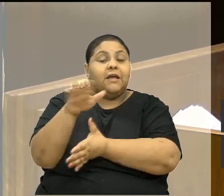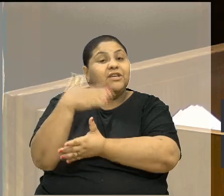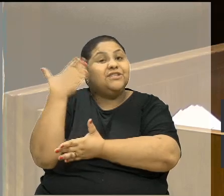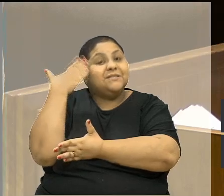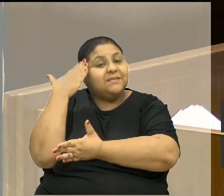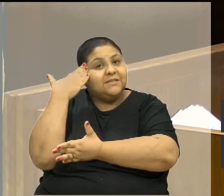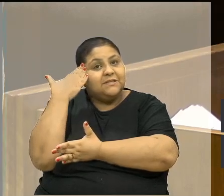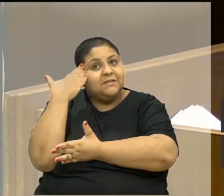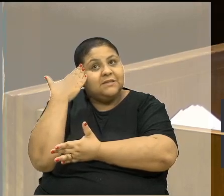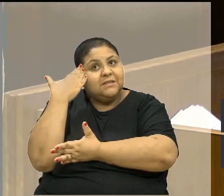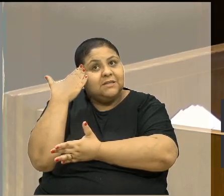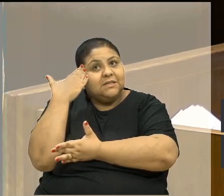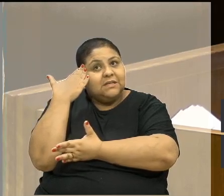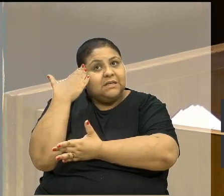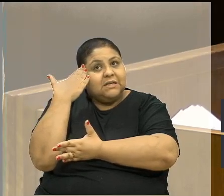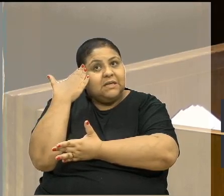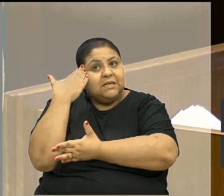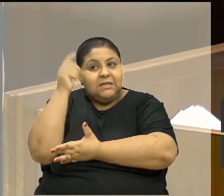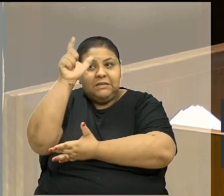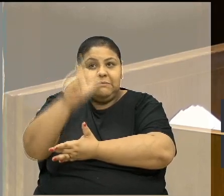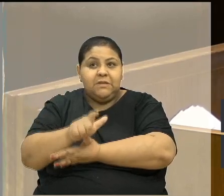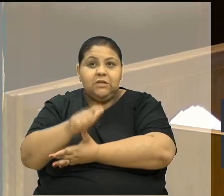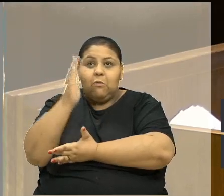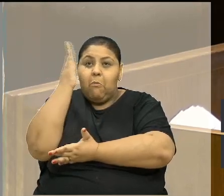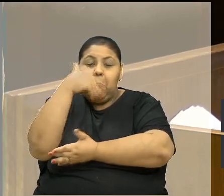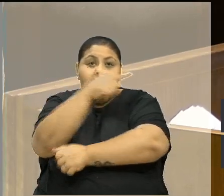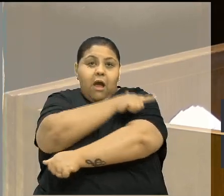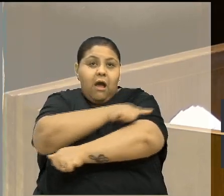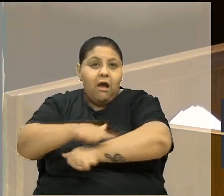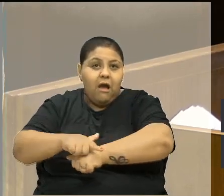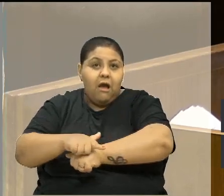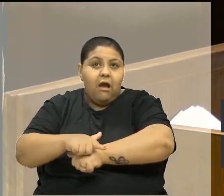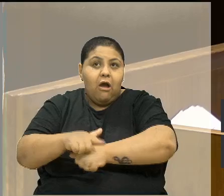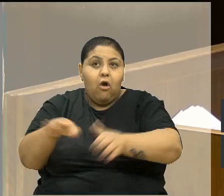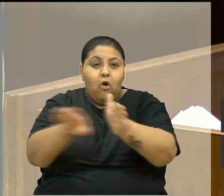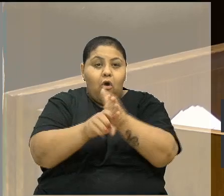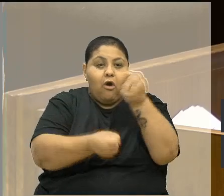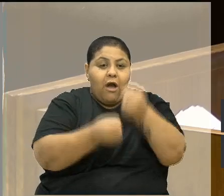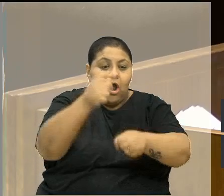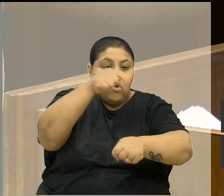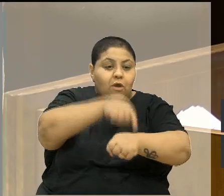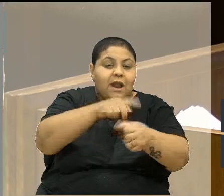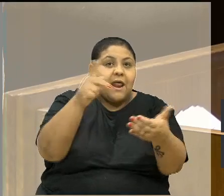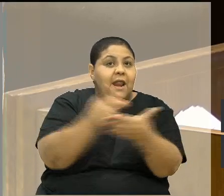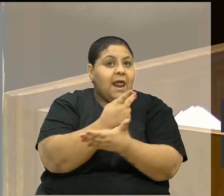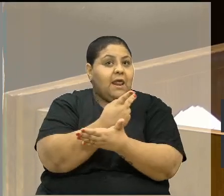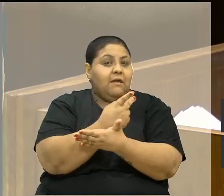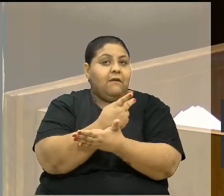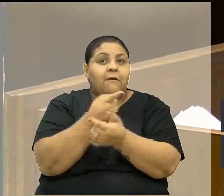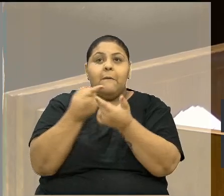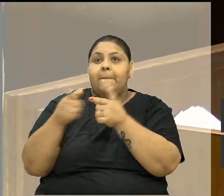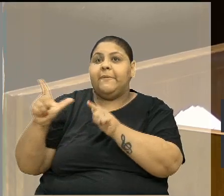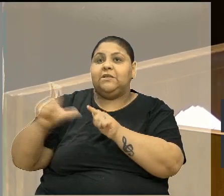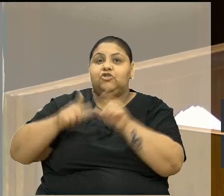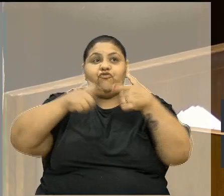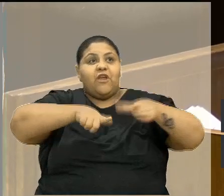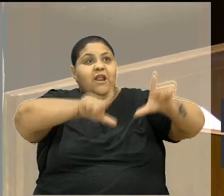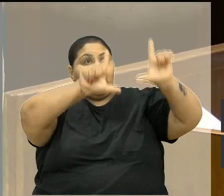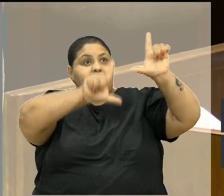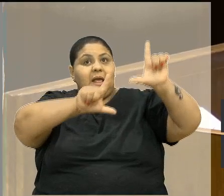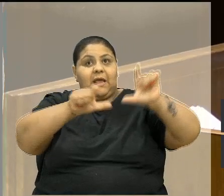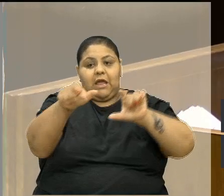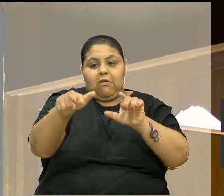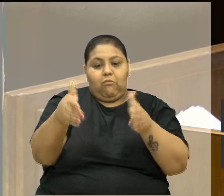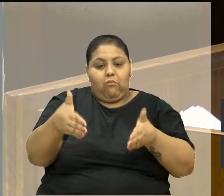que esses mal educados vão lá e colocam o carro no horário que não é pertinente, que é proibido. Mas se não tiver a placa e nem a